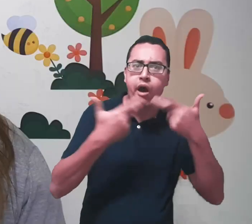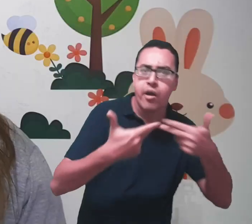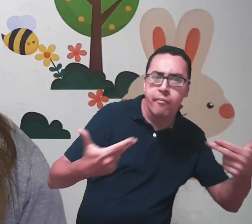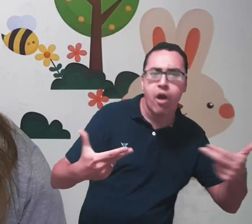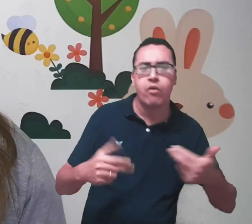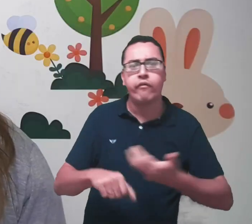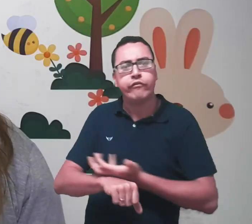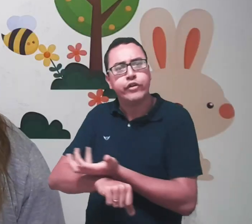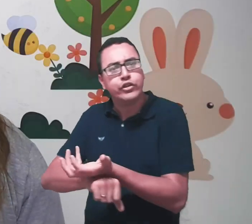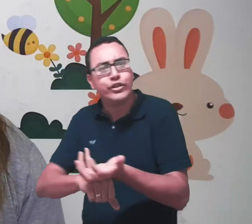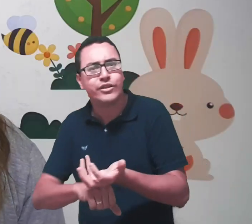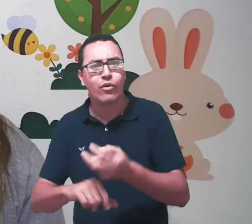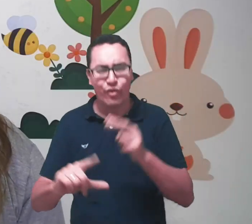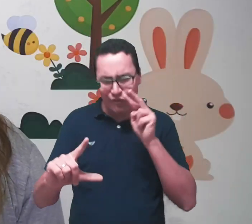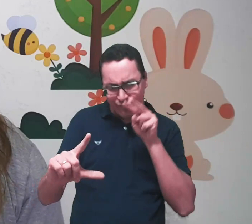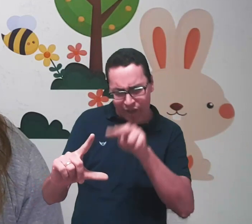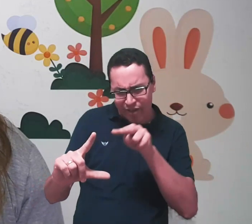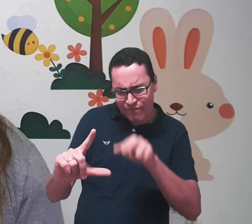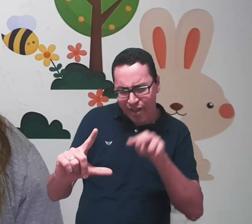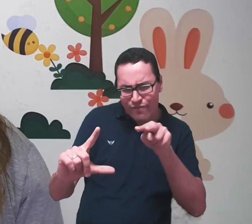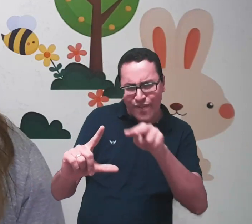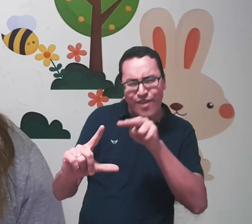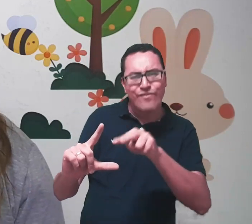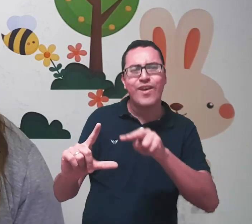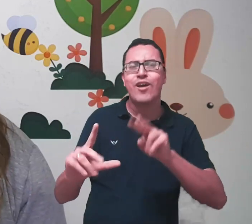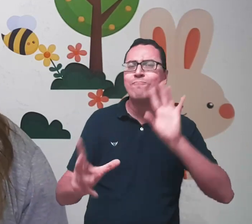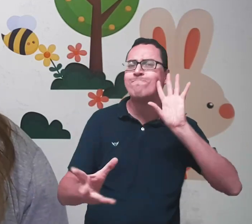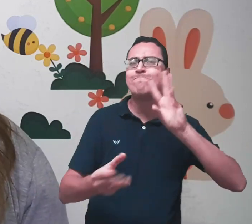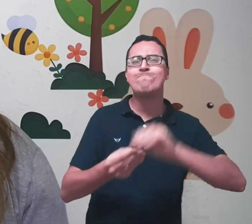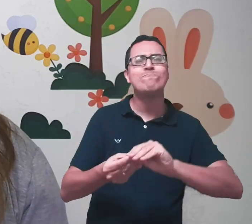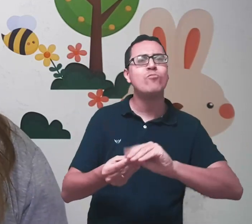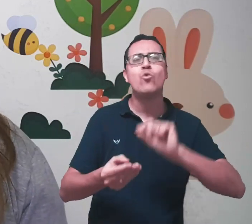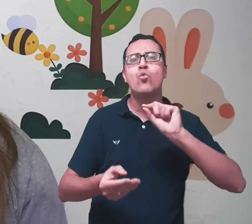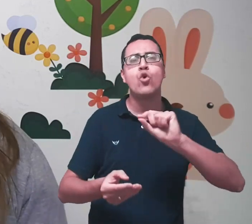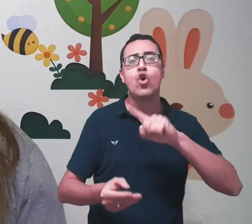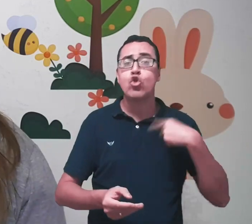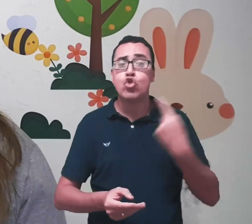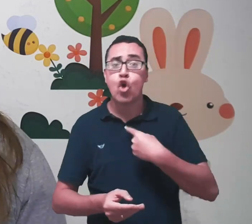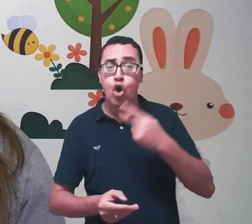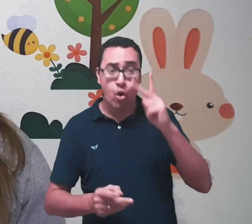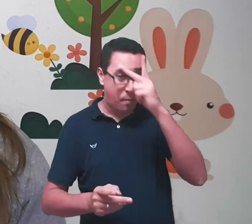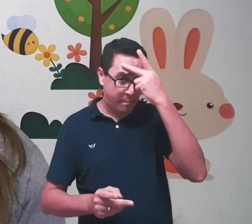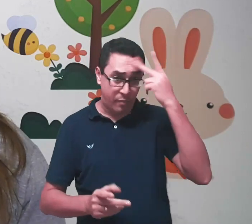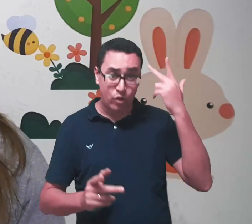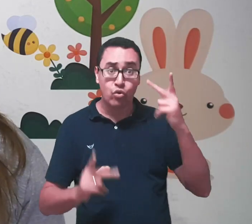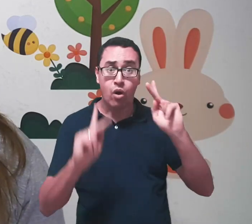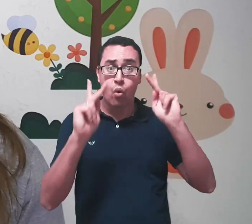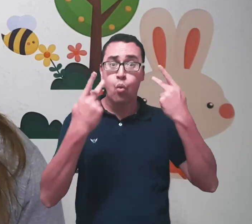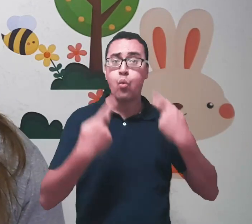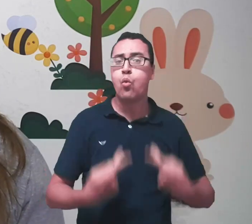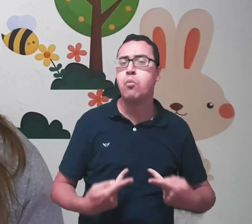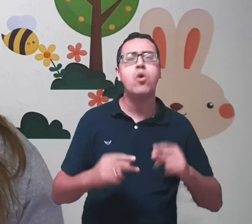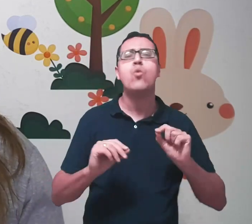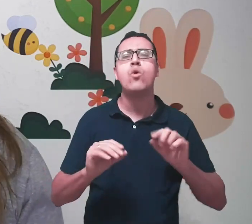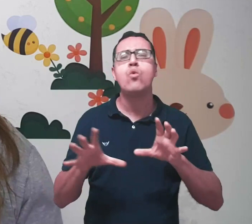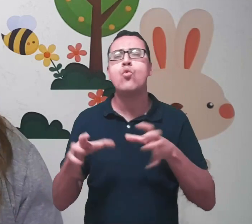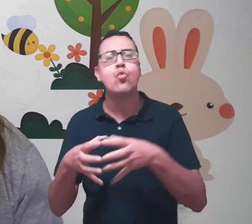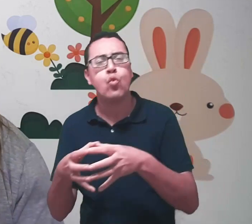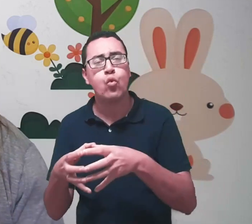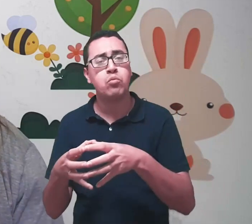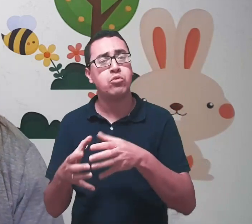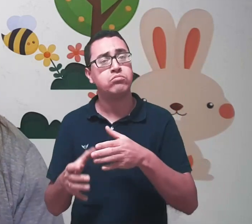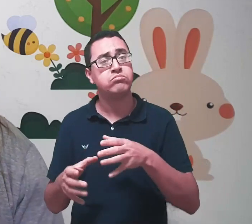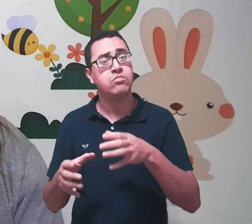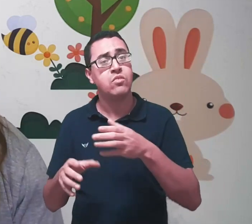E, pela frequência que ele está no seu dia a dia, se ele faz com que você seja classificado como um